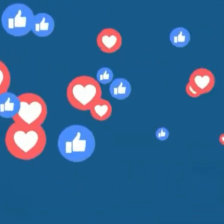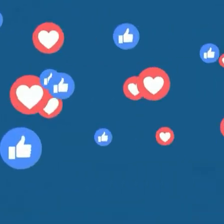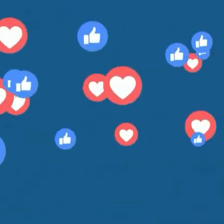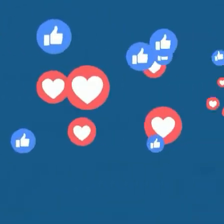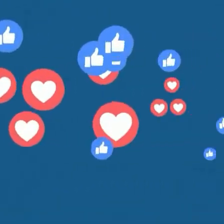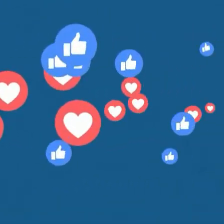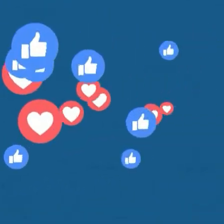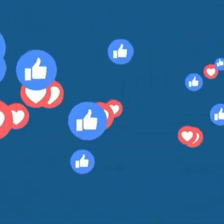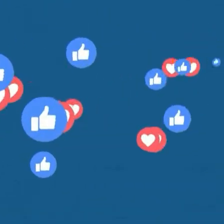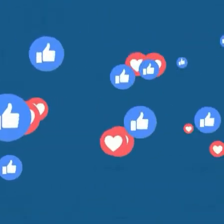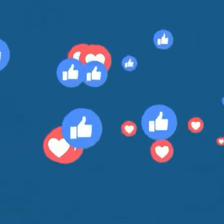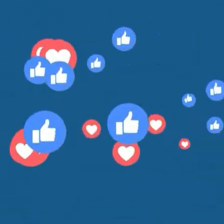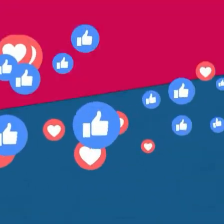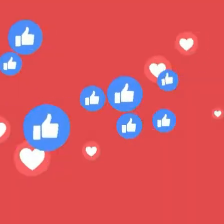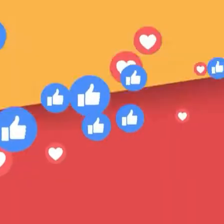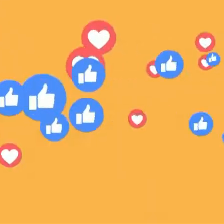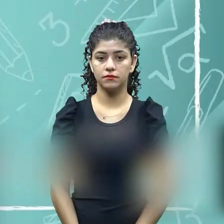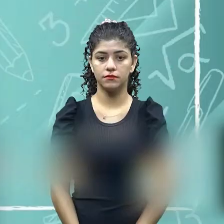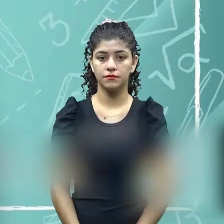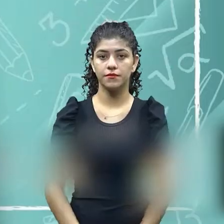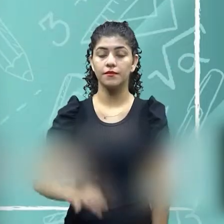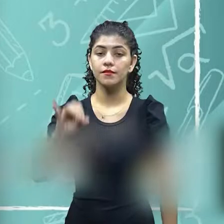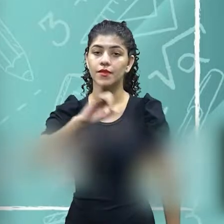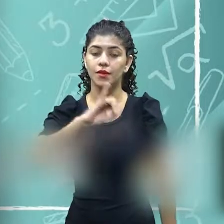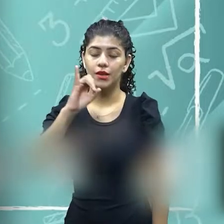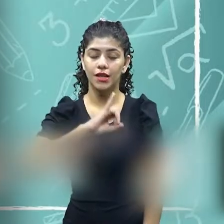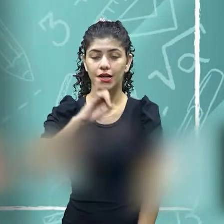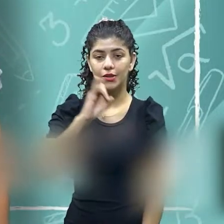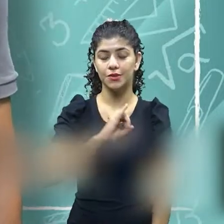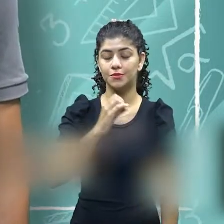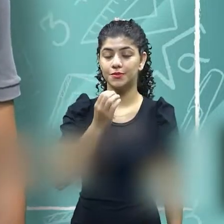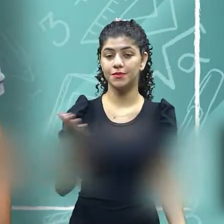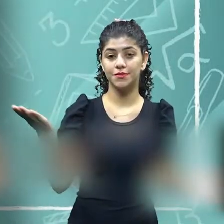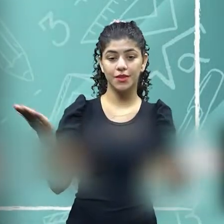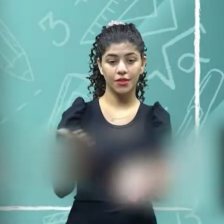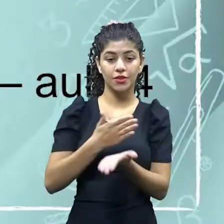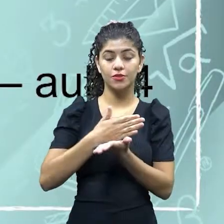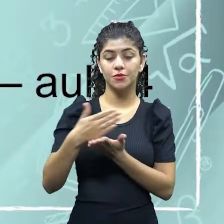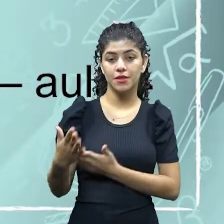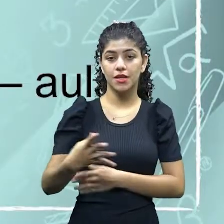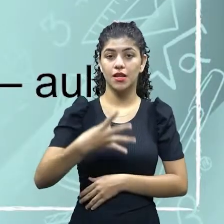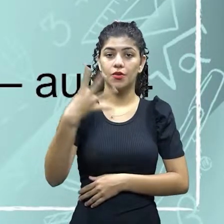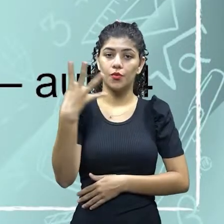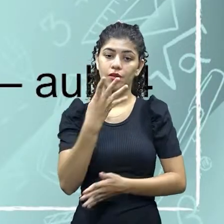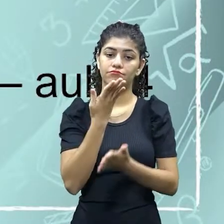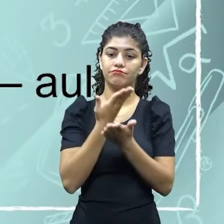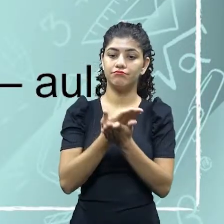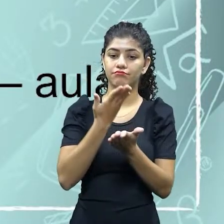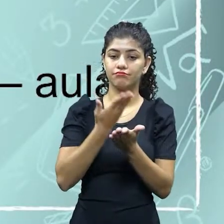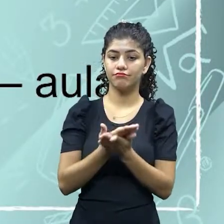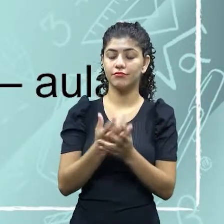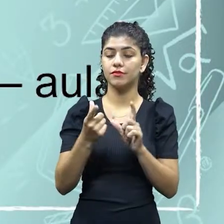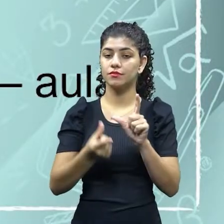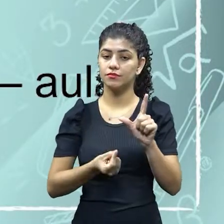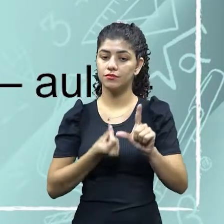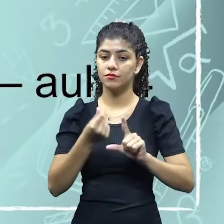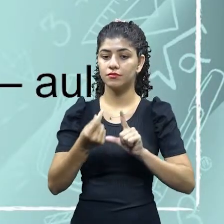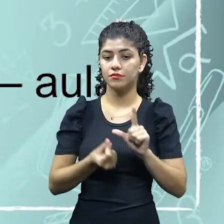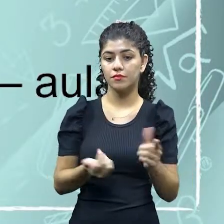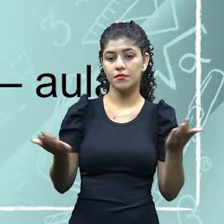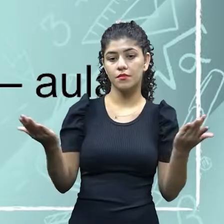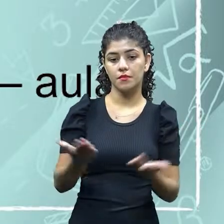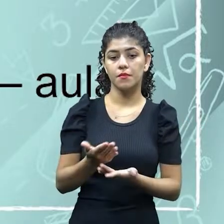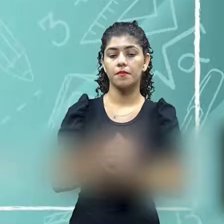Olá pessoal, vamos iniciar a quarta aula da disciplina de Logística Internacional e